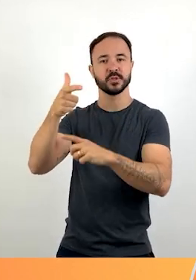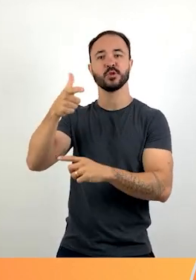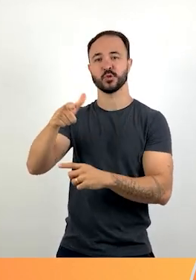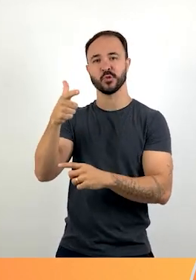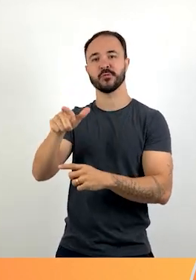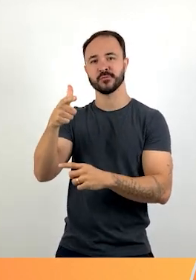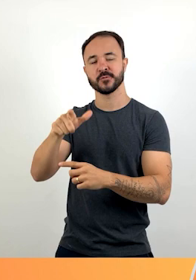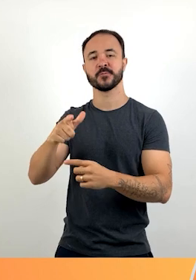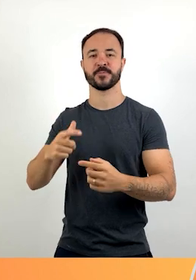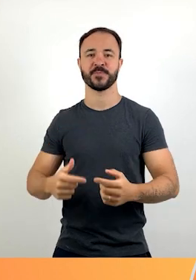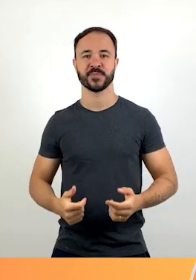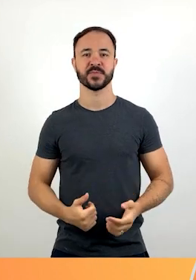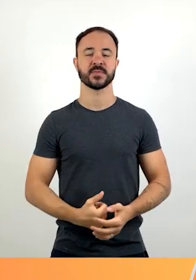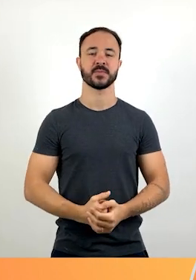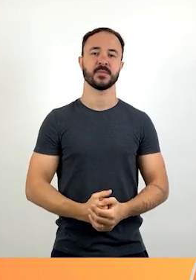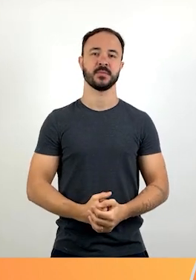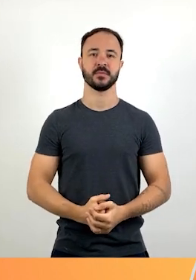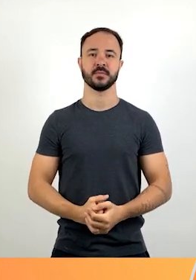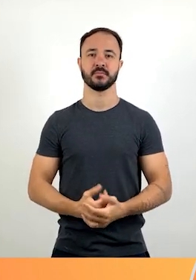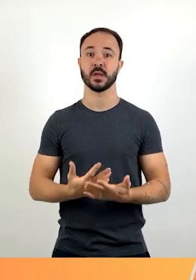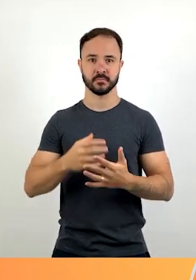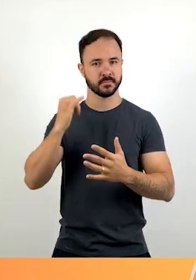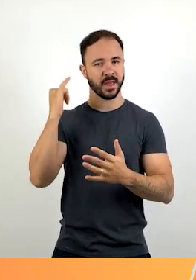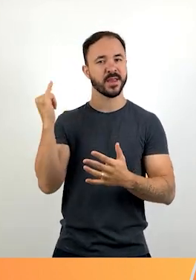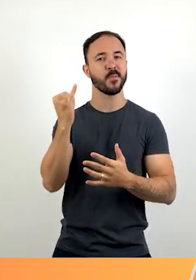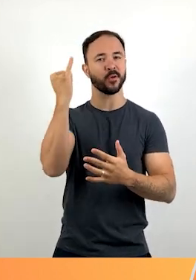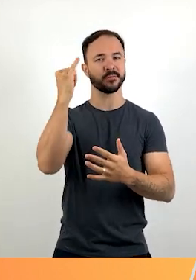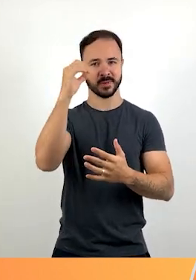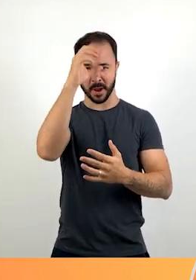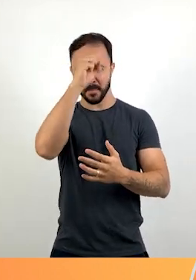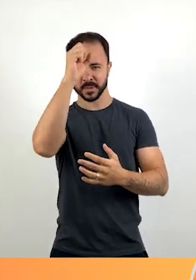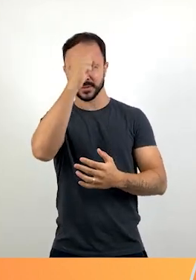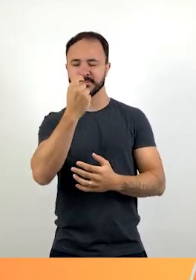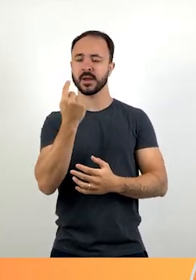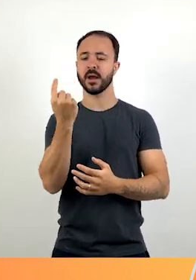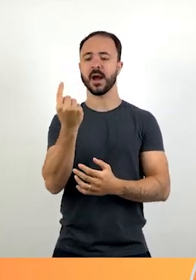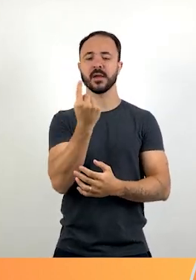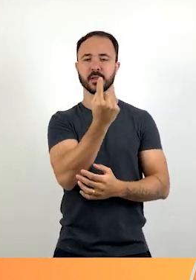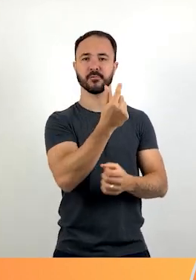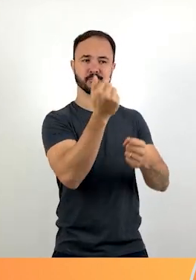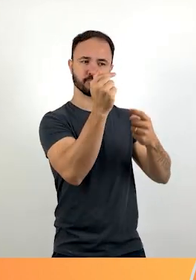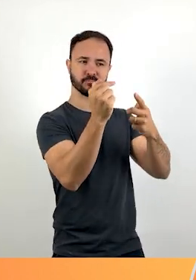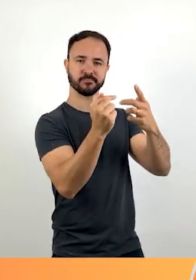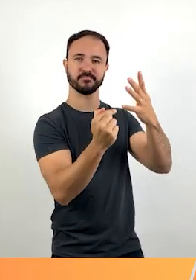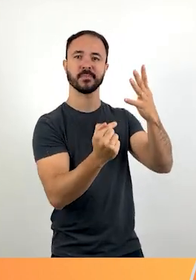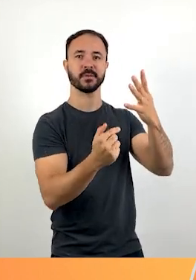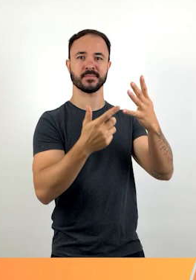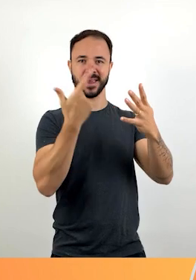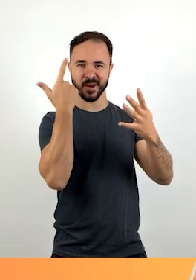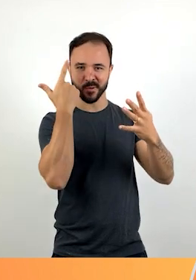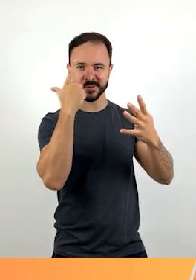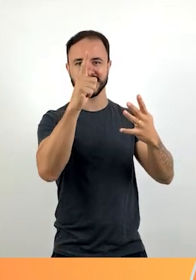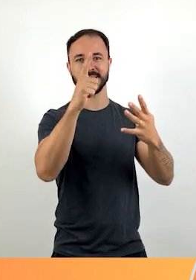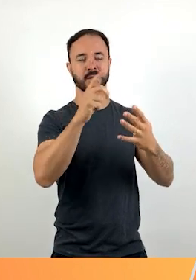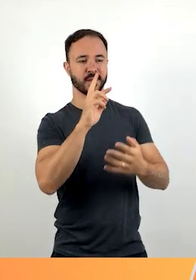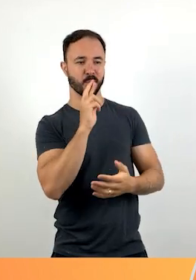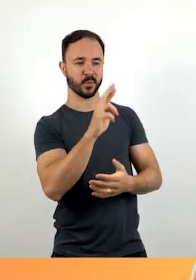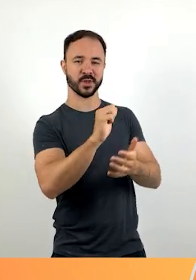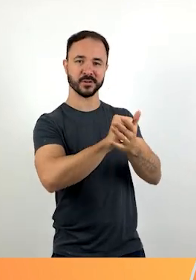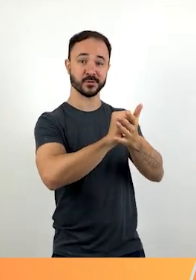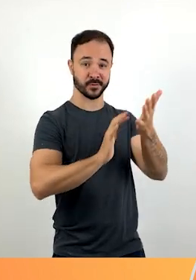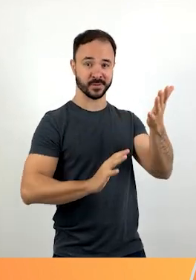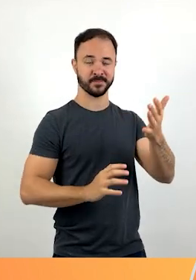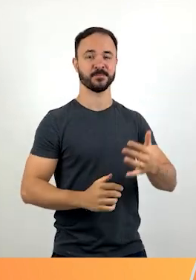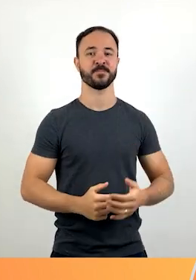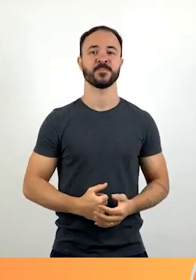dependendo da outra. E é importante você aprender cada uma delas para conseguir seguir na atividade. Olha